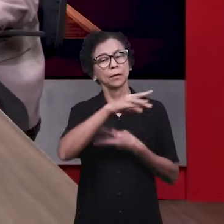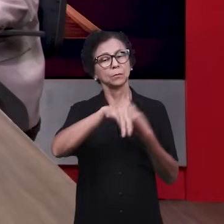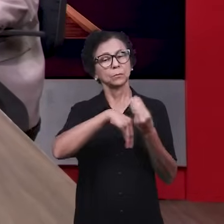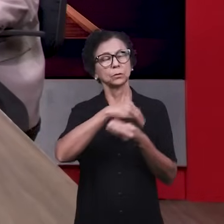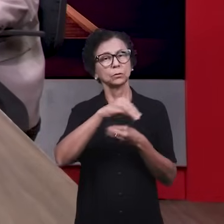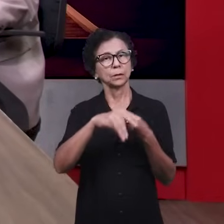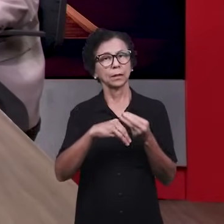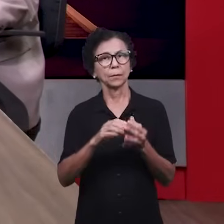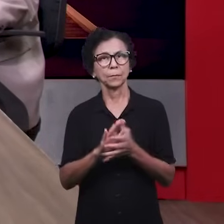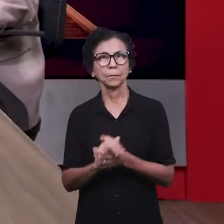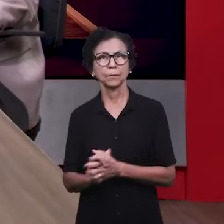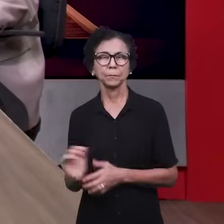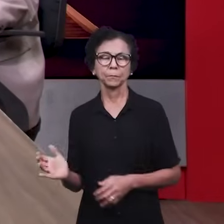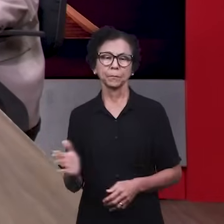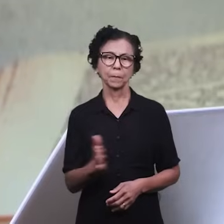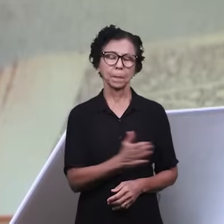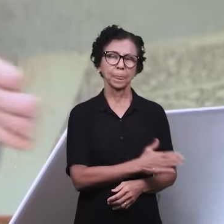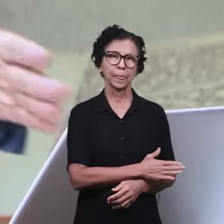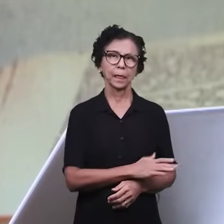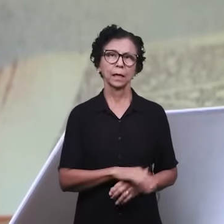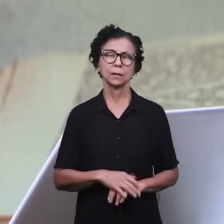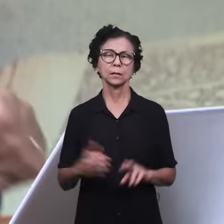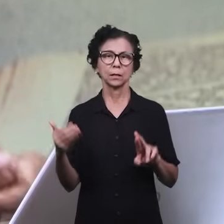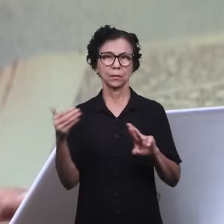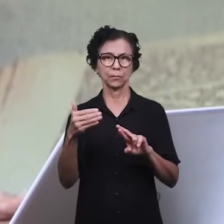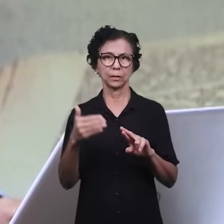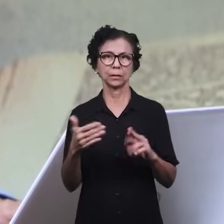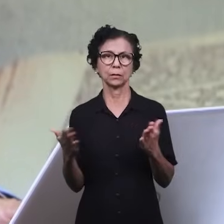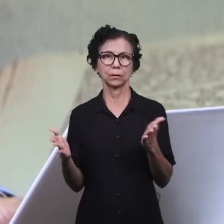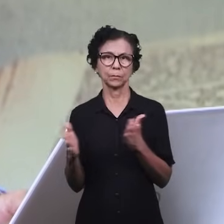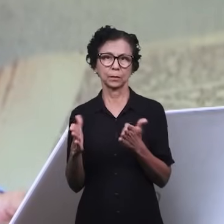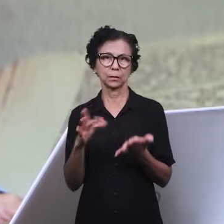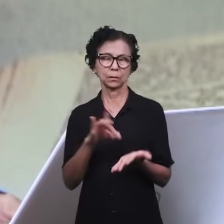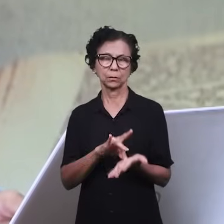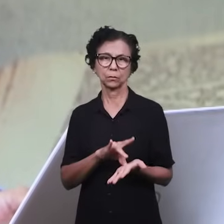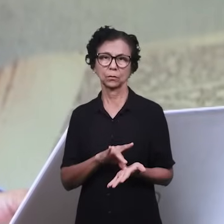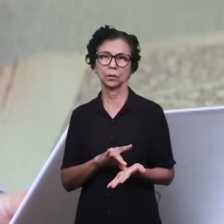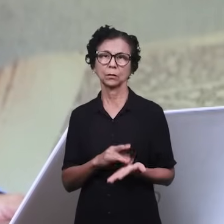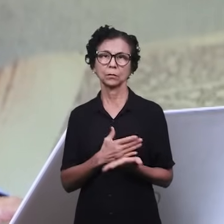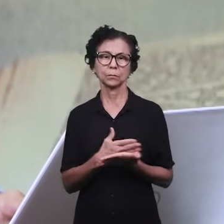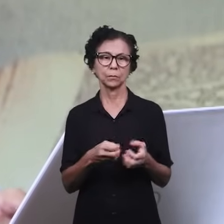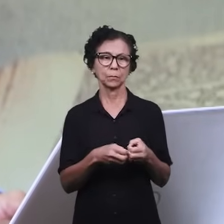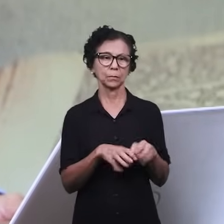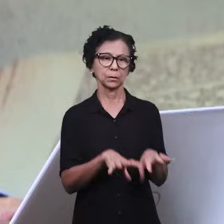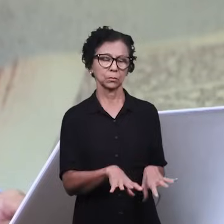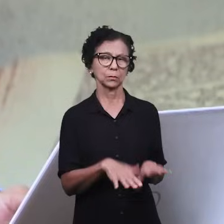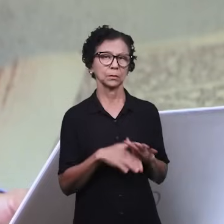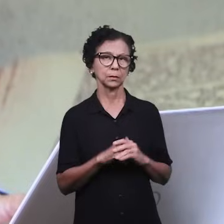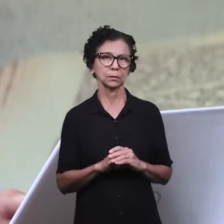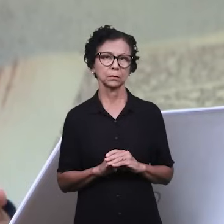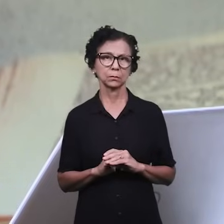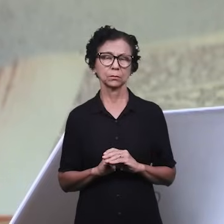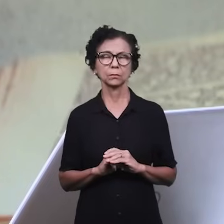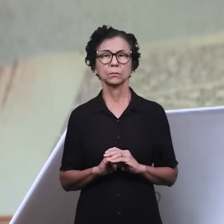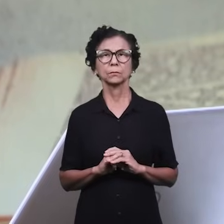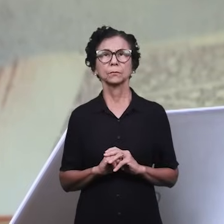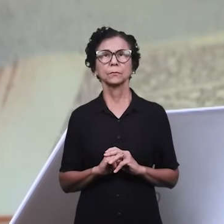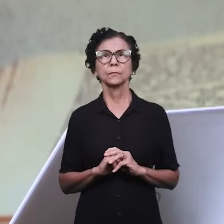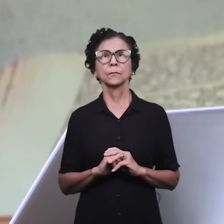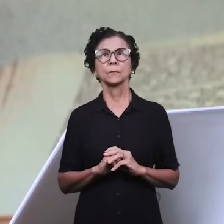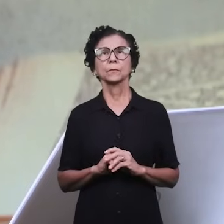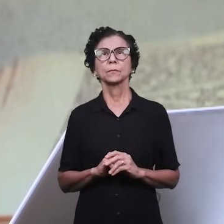do cristianismo. Mas já voltando nessa época aqui, nós começamos a ter os prejuízos com a questão